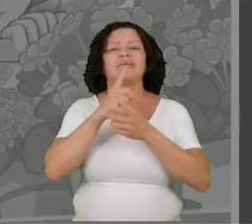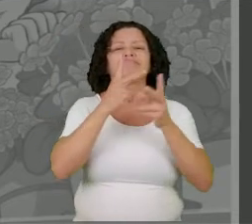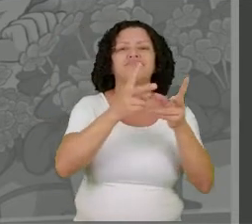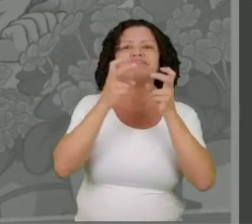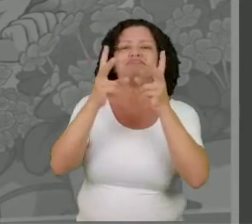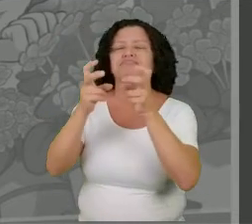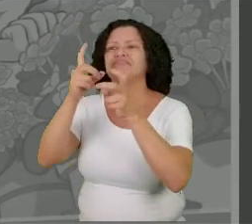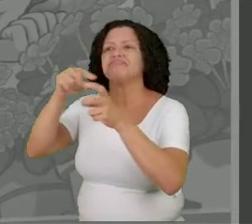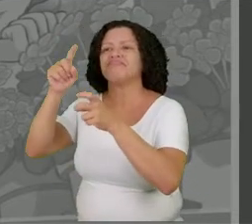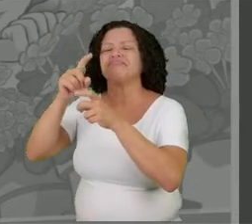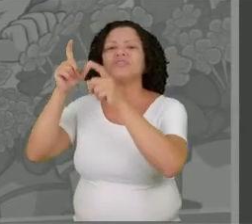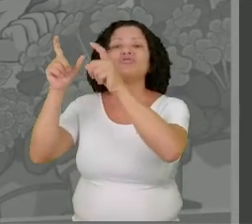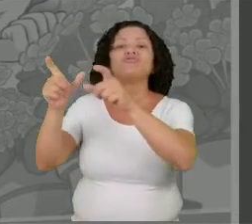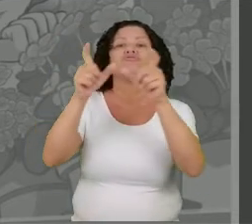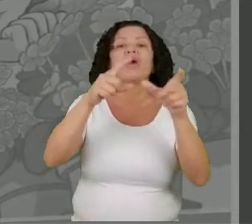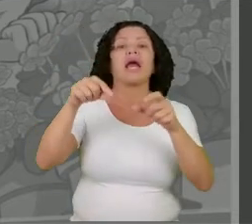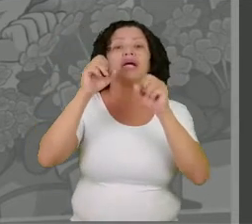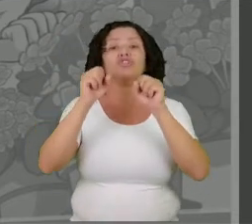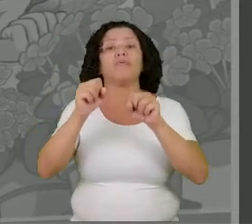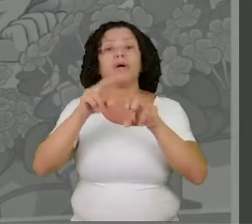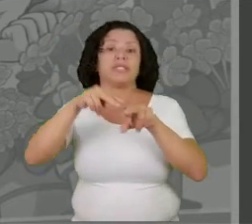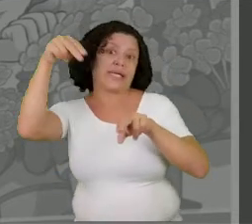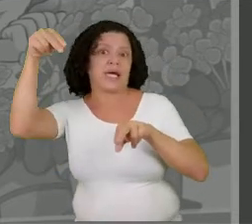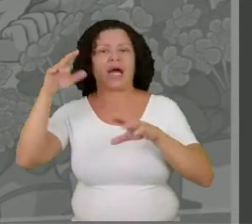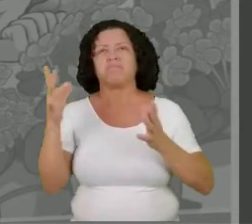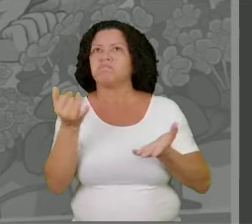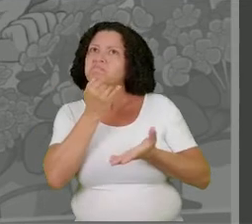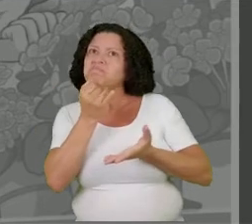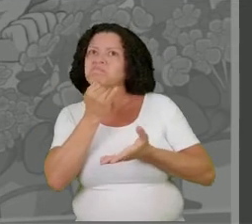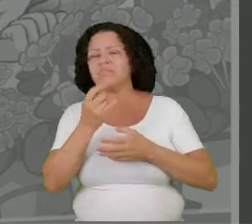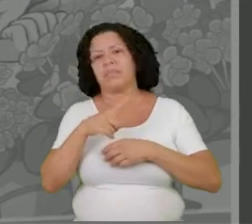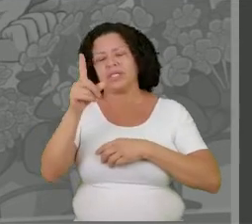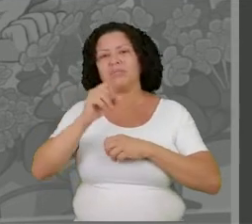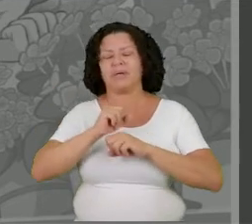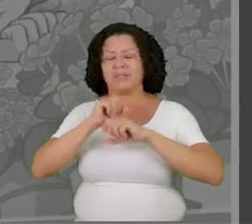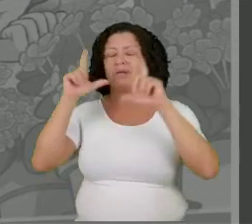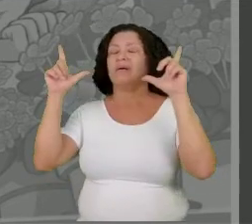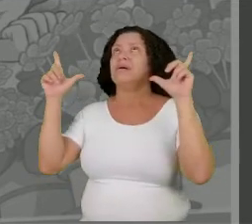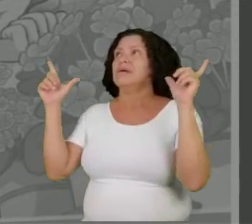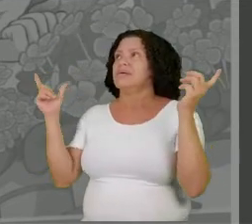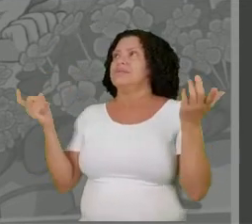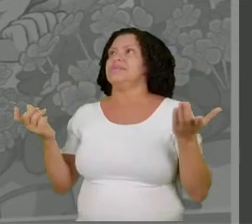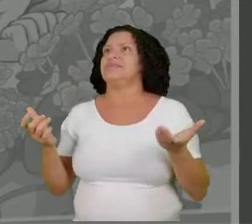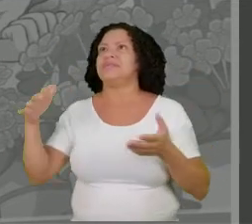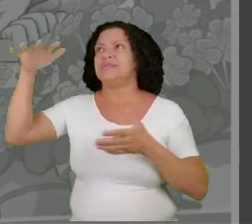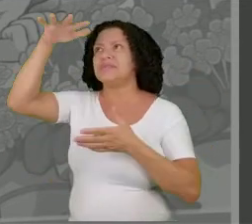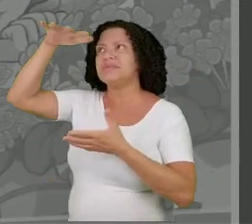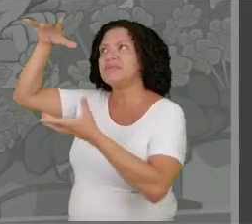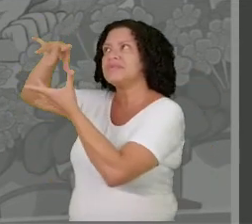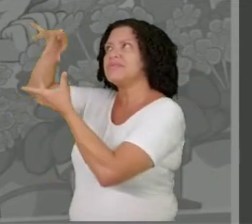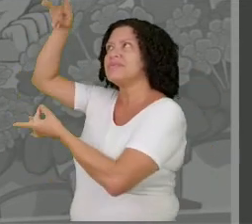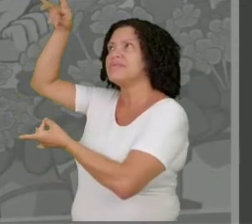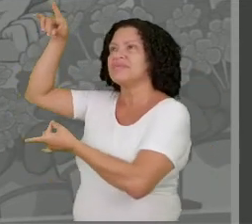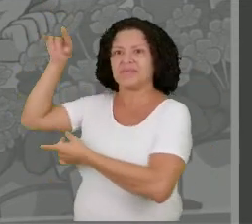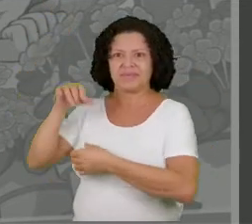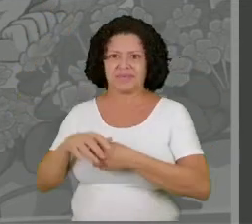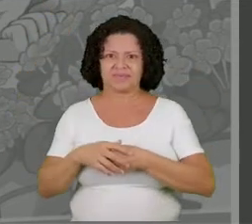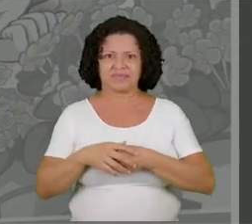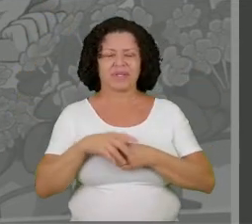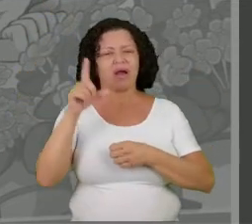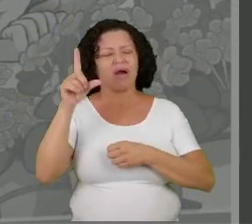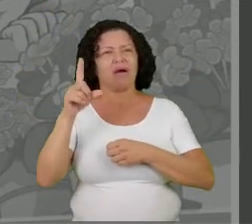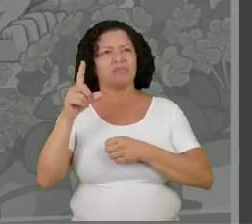explorar esses diferentes lugares que a gente pode desencarnar, né? Que a gente pode acordar no mundo